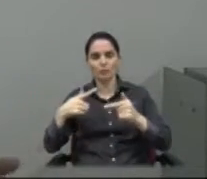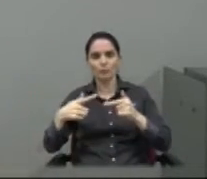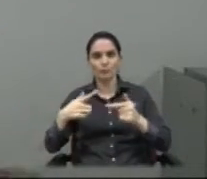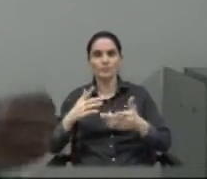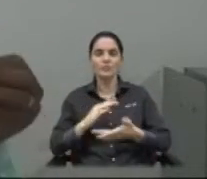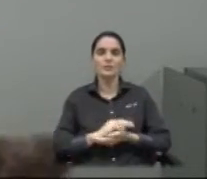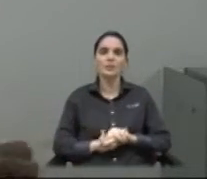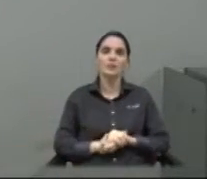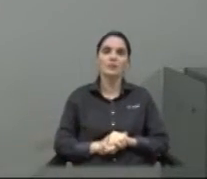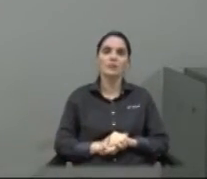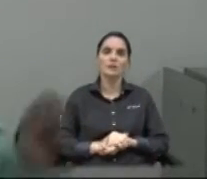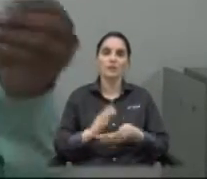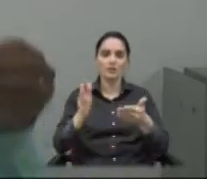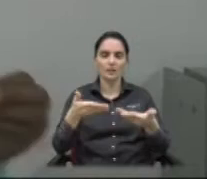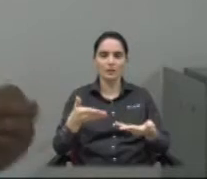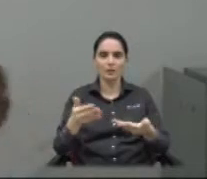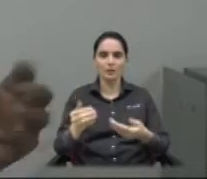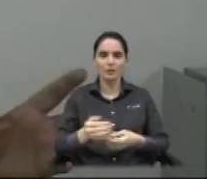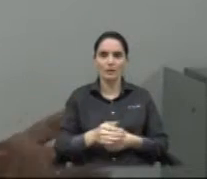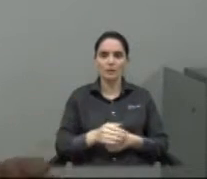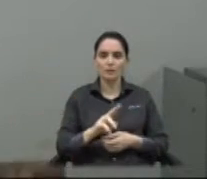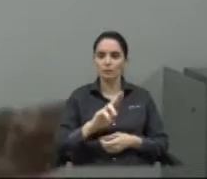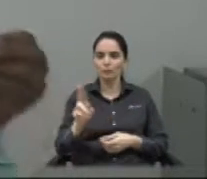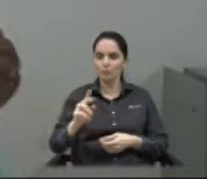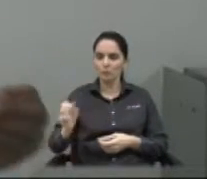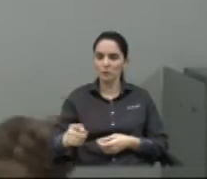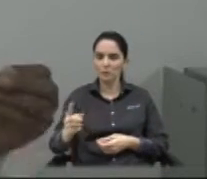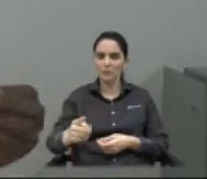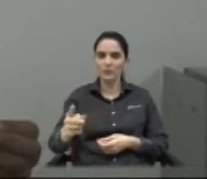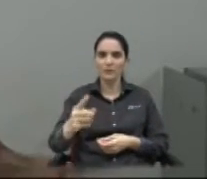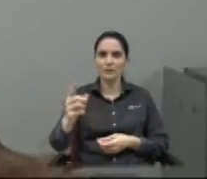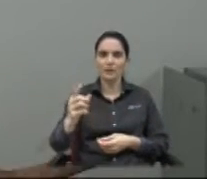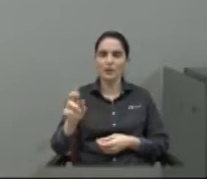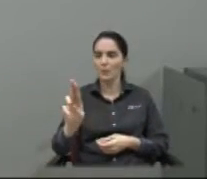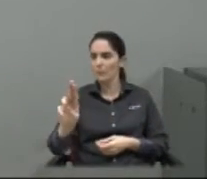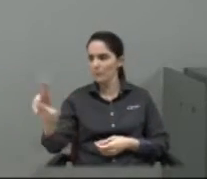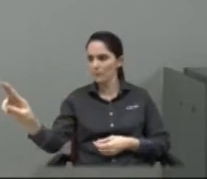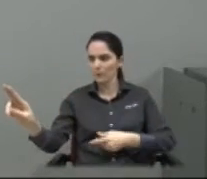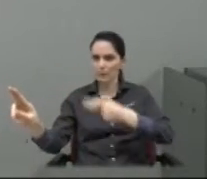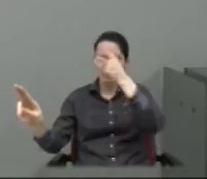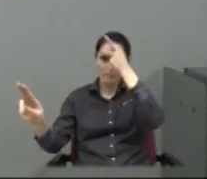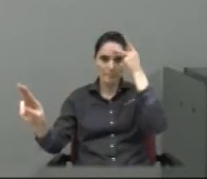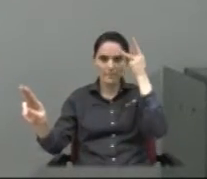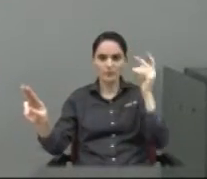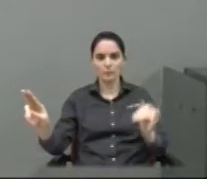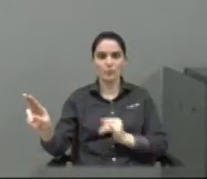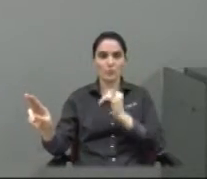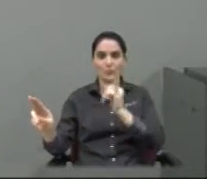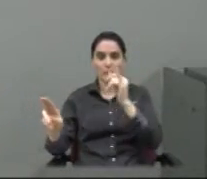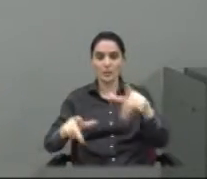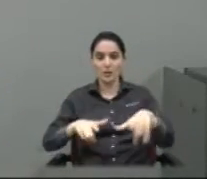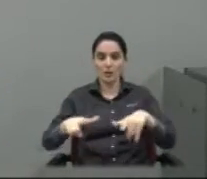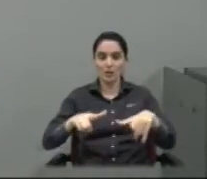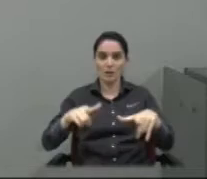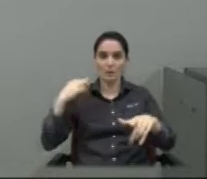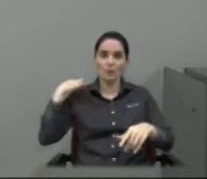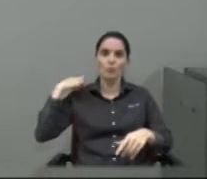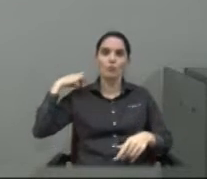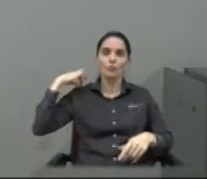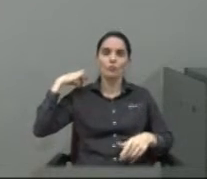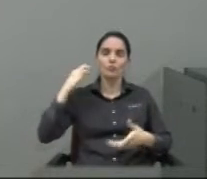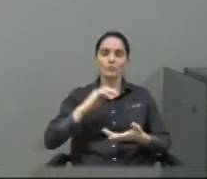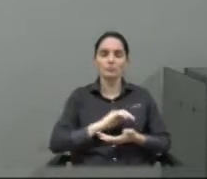momento solene de eternizar de maneira tão justa o nome de uma grande pessoa que trabalhou voluntariamente e